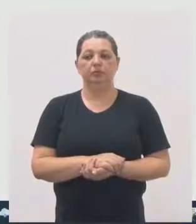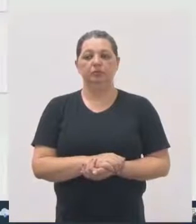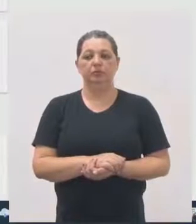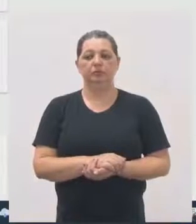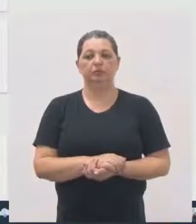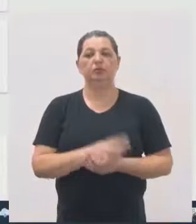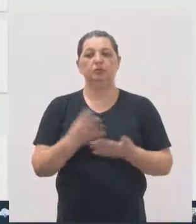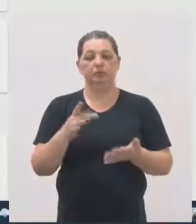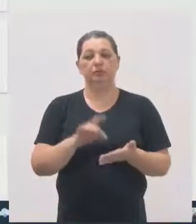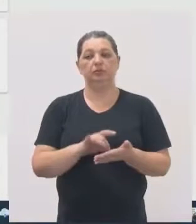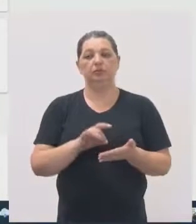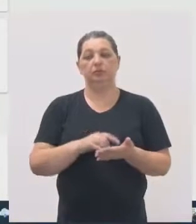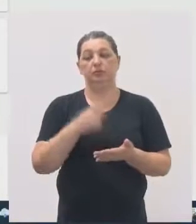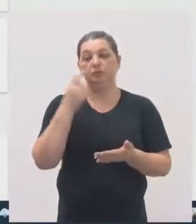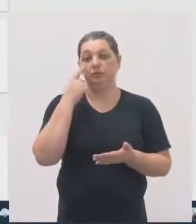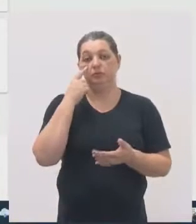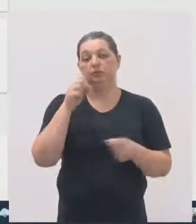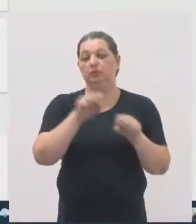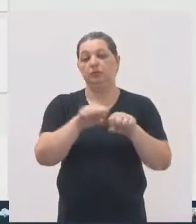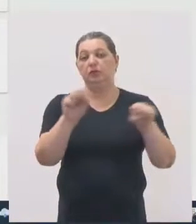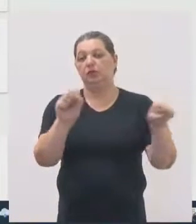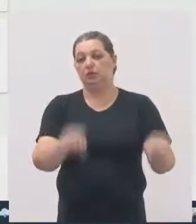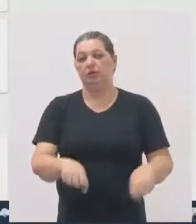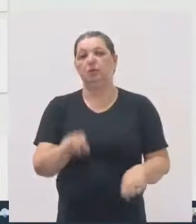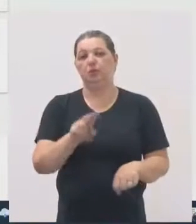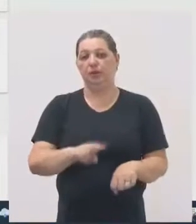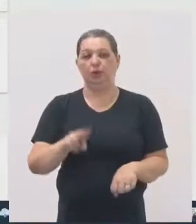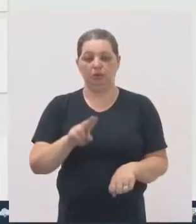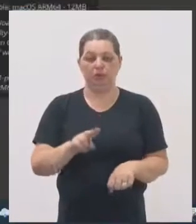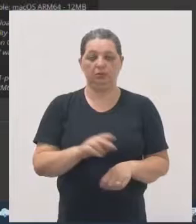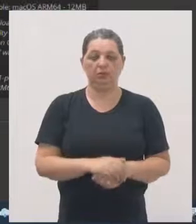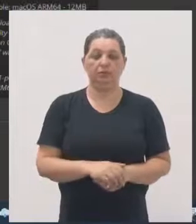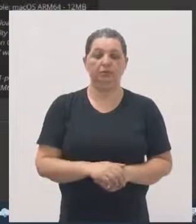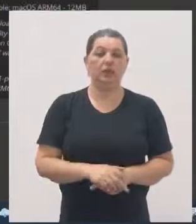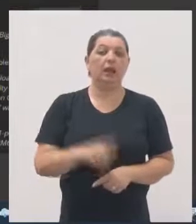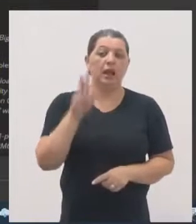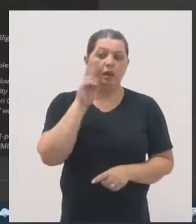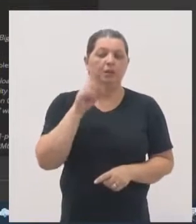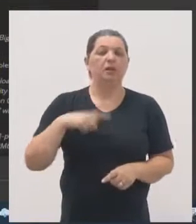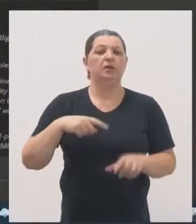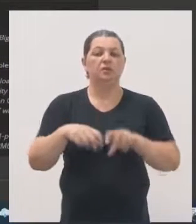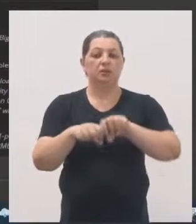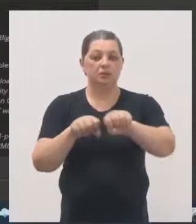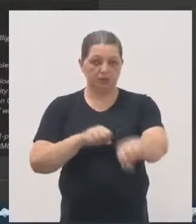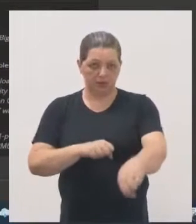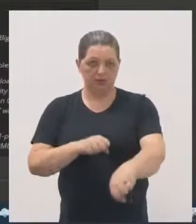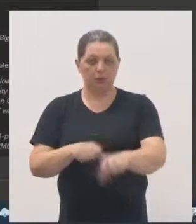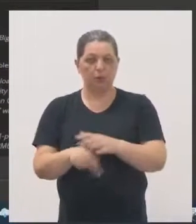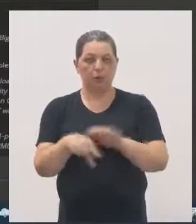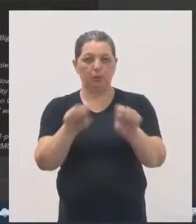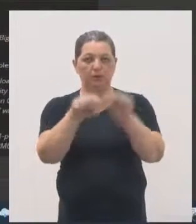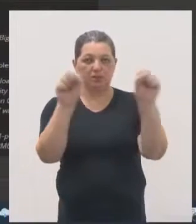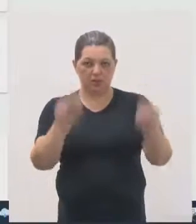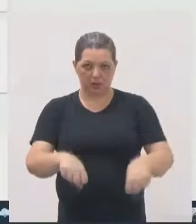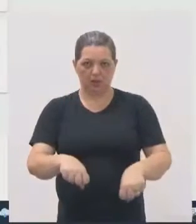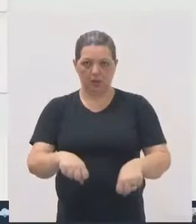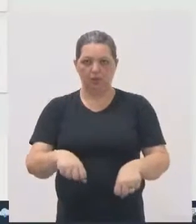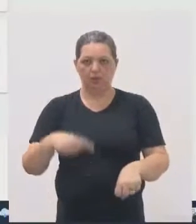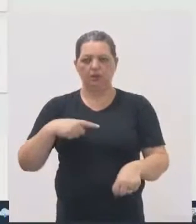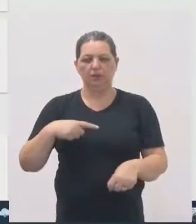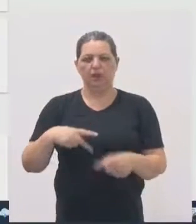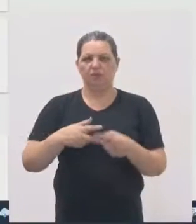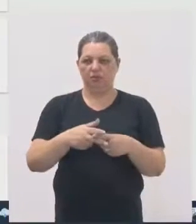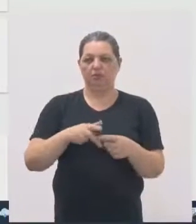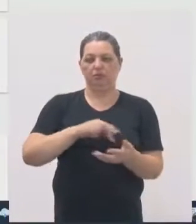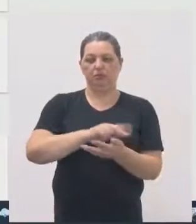Então, na verdade, você vai ver qual o sistema operacional que você está utilizando. Lembrando que a gente fez uma formação de sistema operacional há pouco tempo. Então,